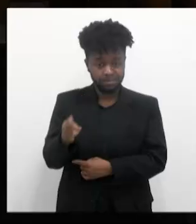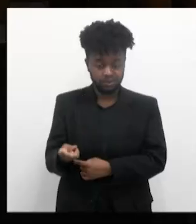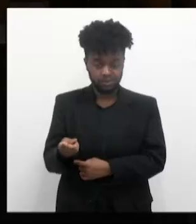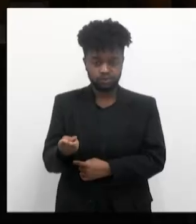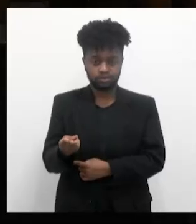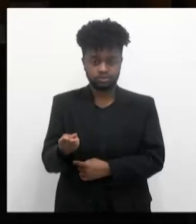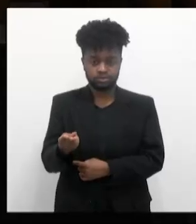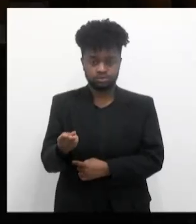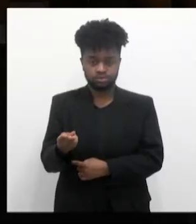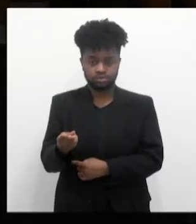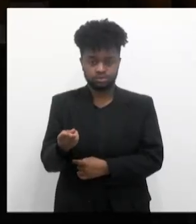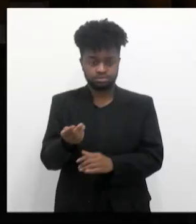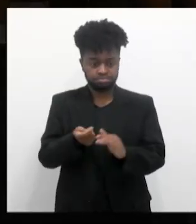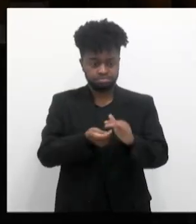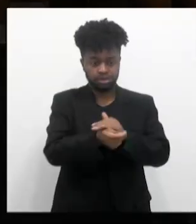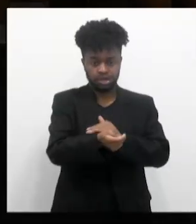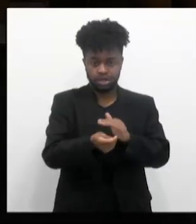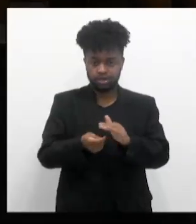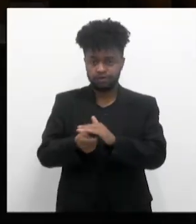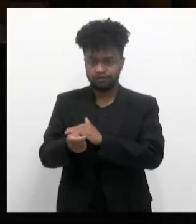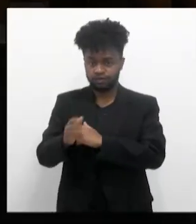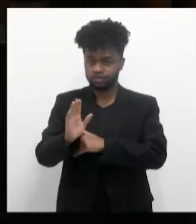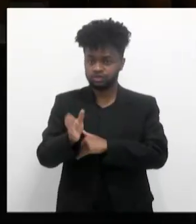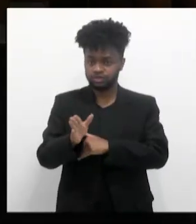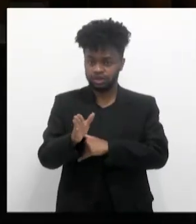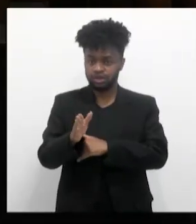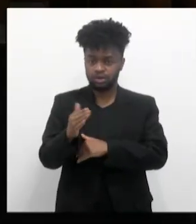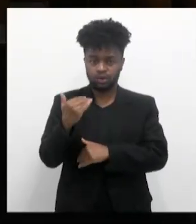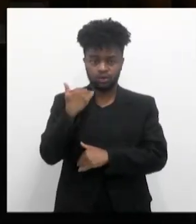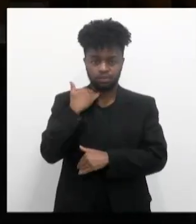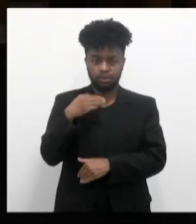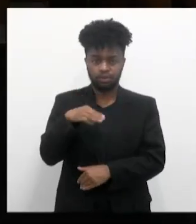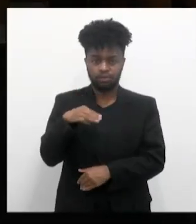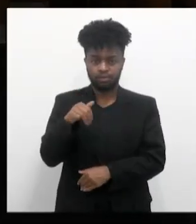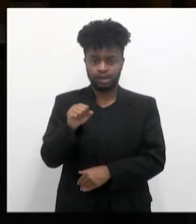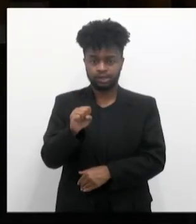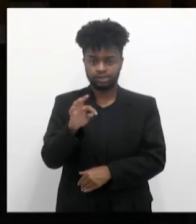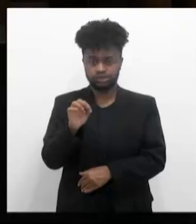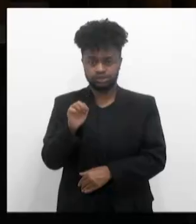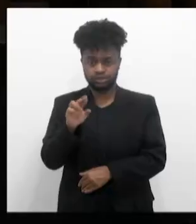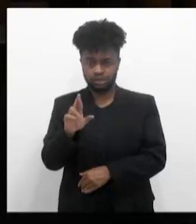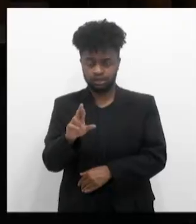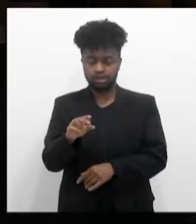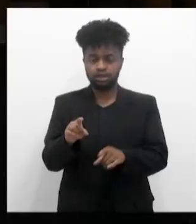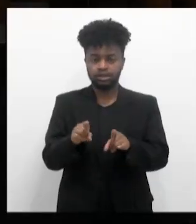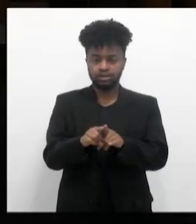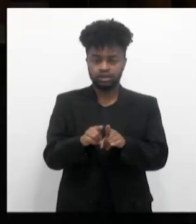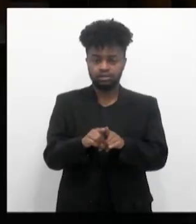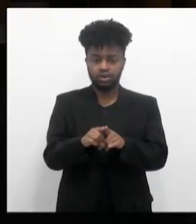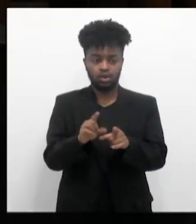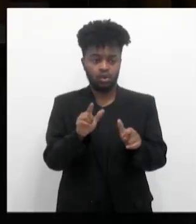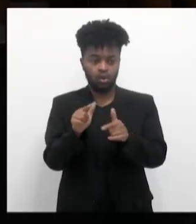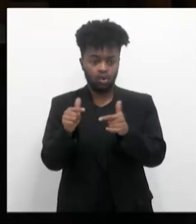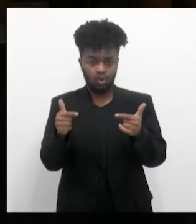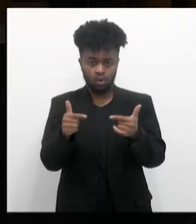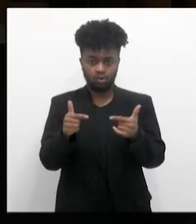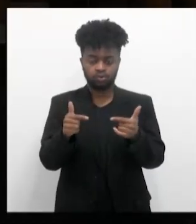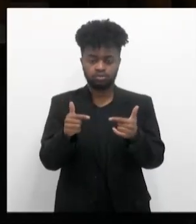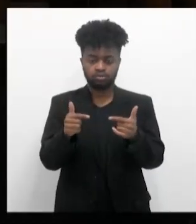2,6 bilhões investidos no Banco Master e seus derivados?